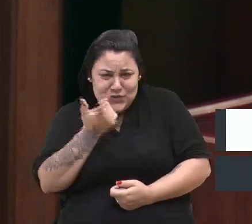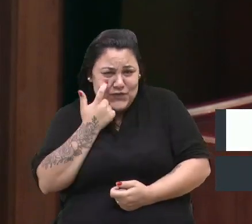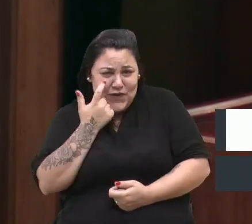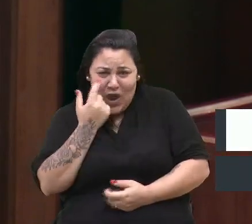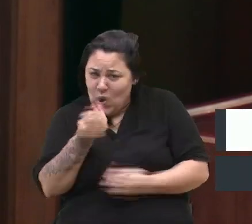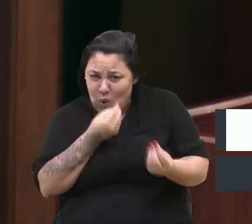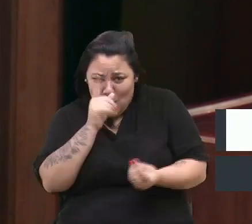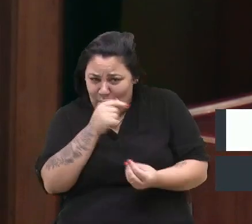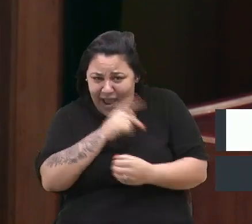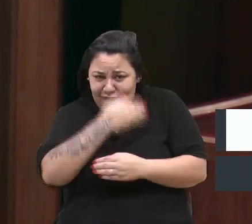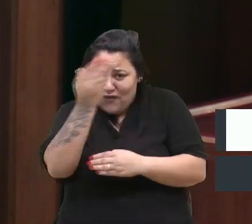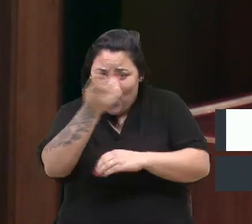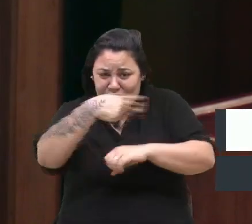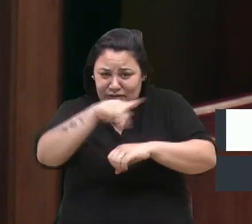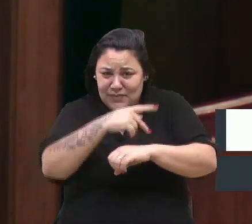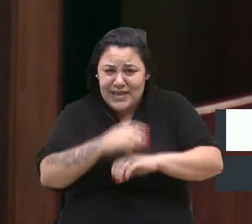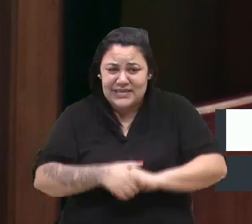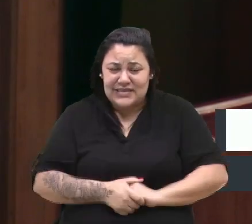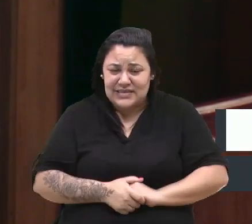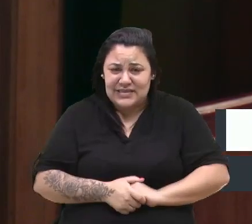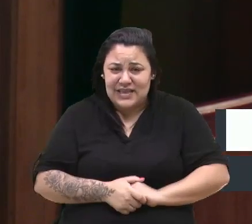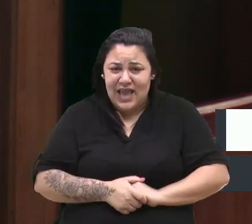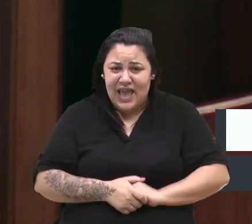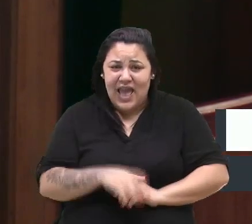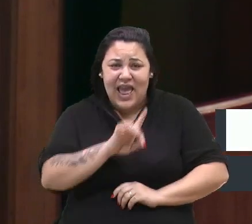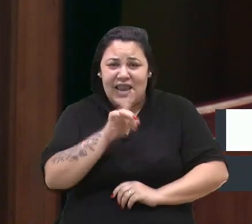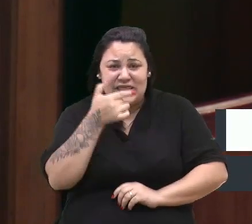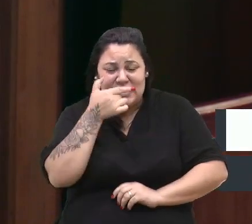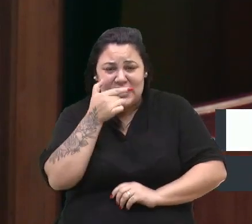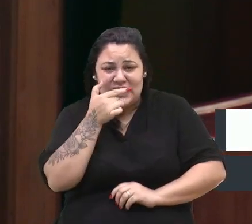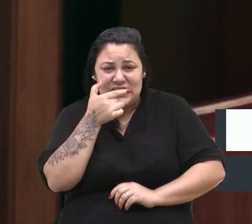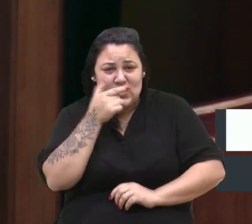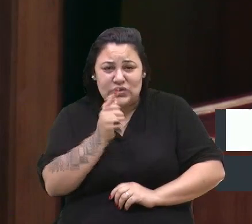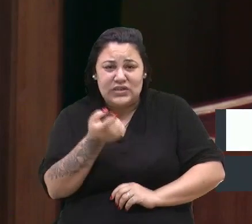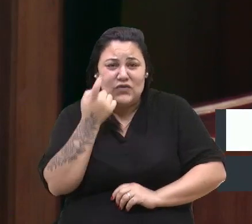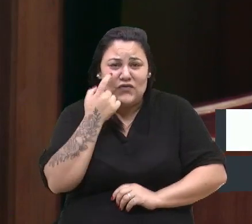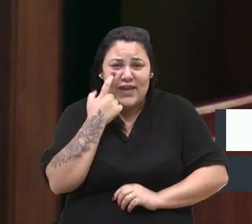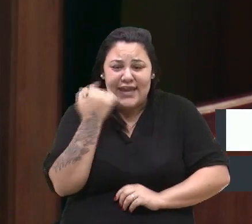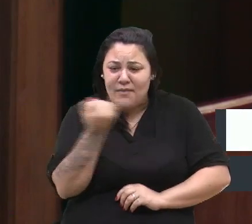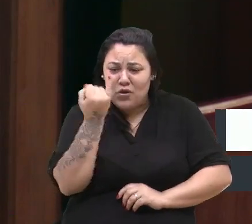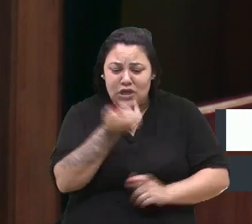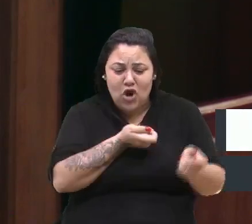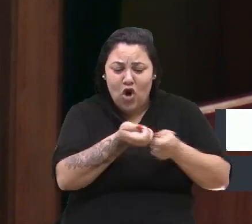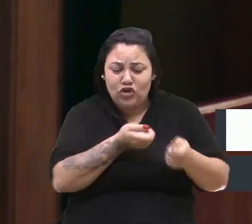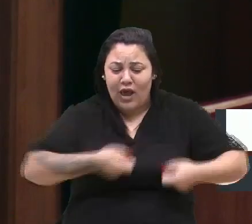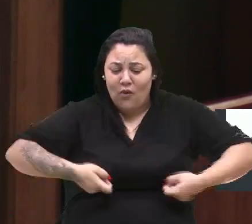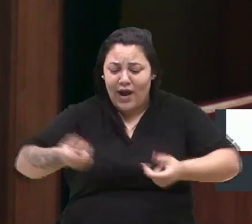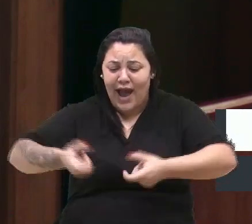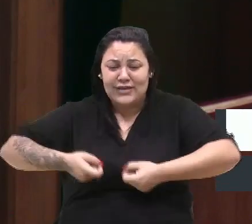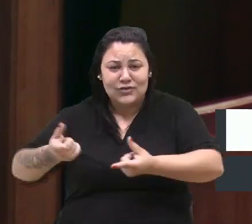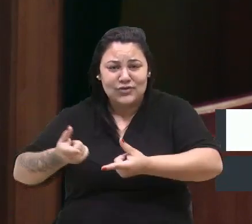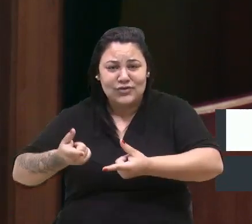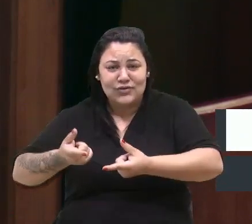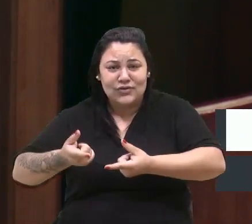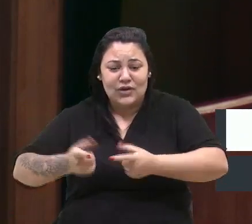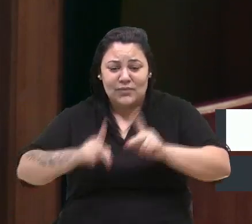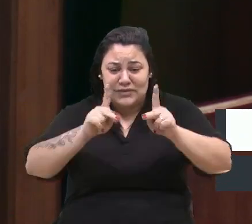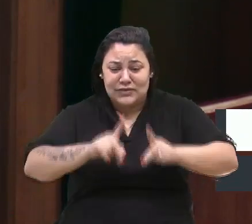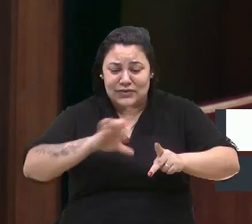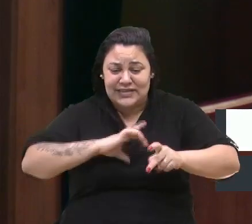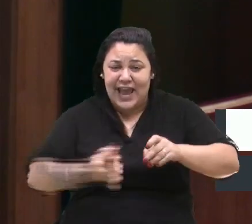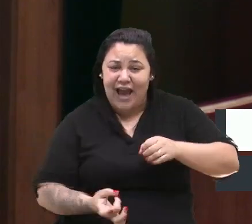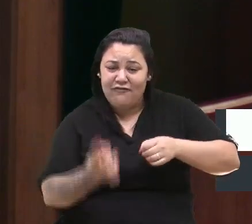Será que ele não viu por que é importante a gente controlar o gasto para que o povo tenha o retorno daquilo que paga?